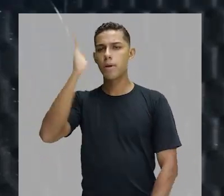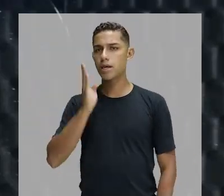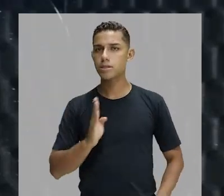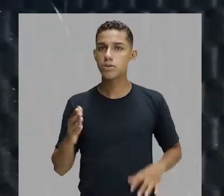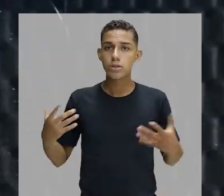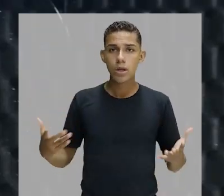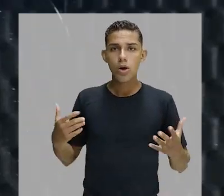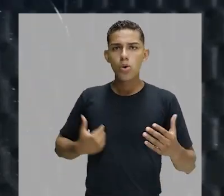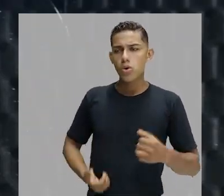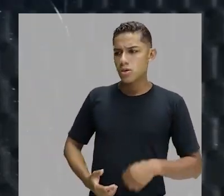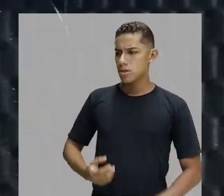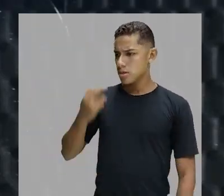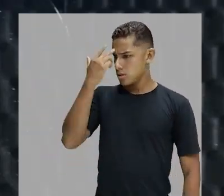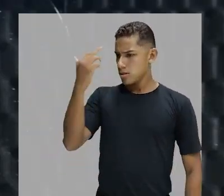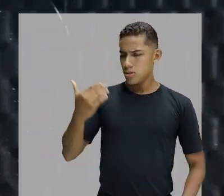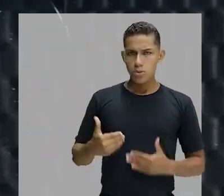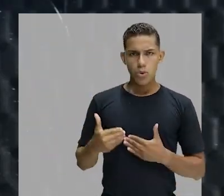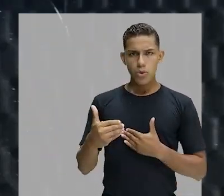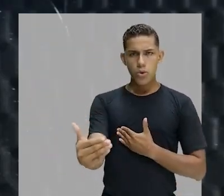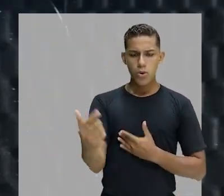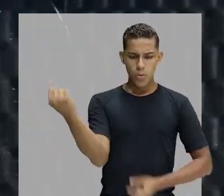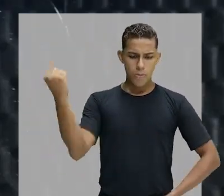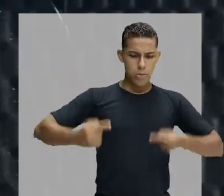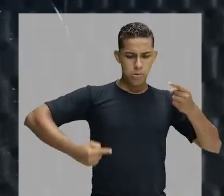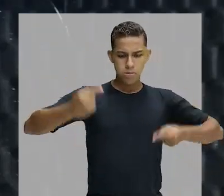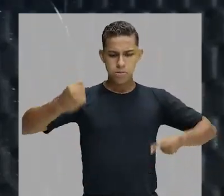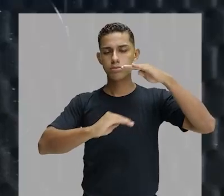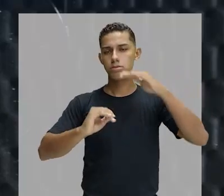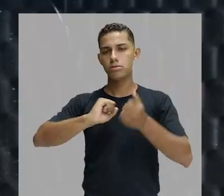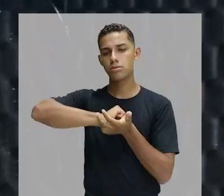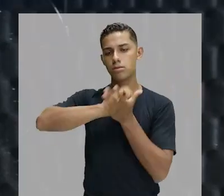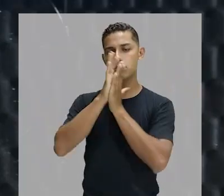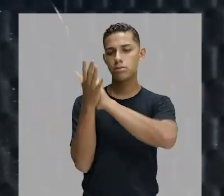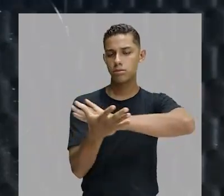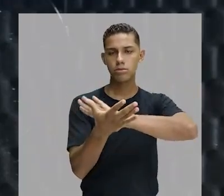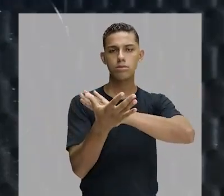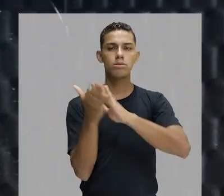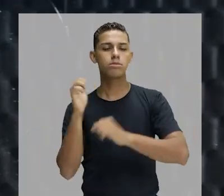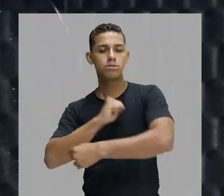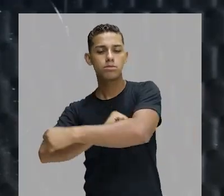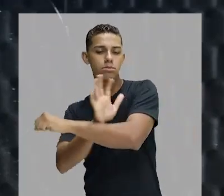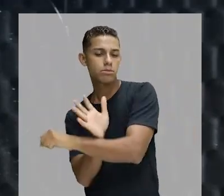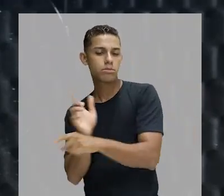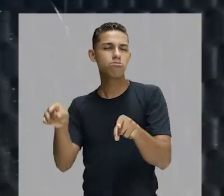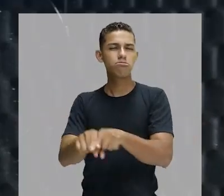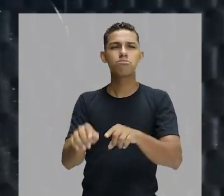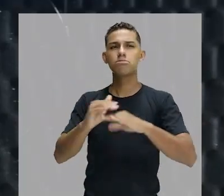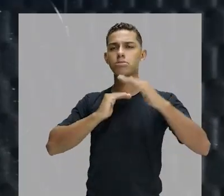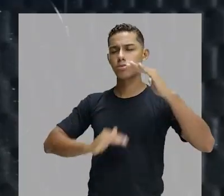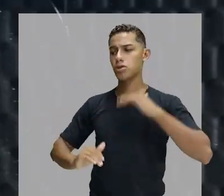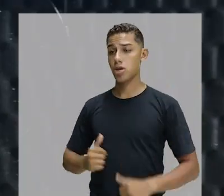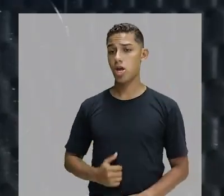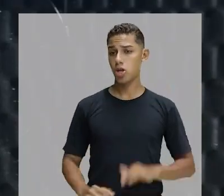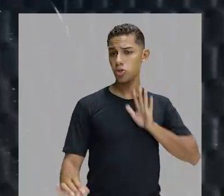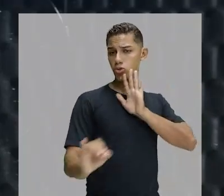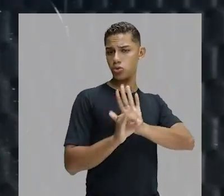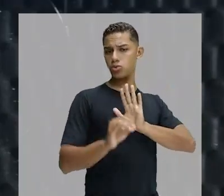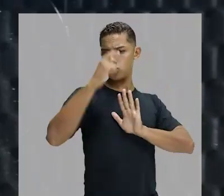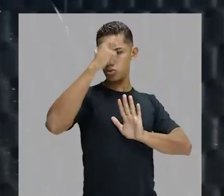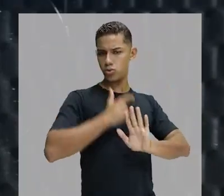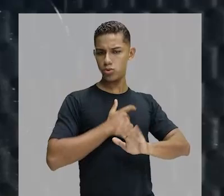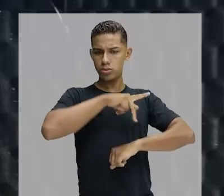na presença, na influência da cultura africana dentro do território brasileiro. Uma cultura, uma